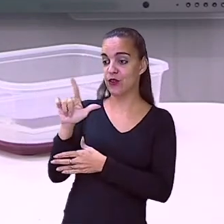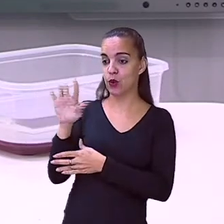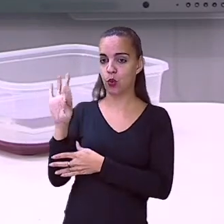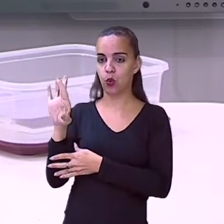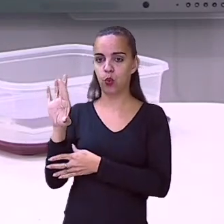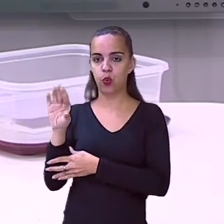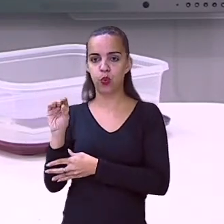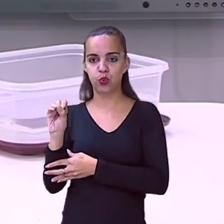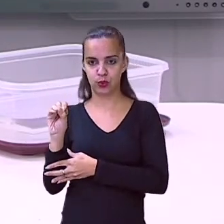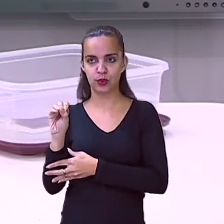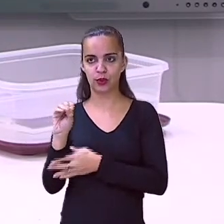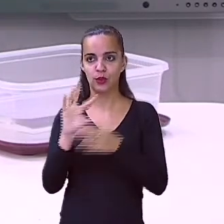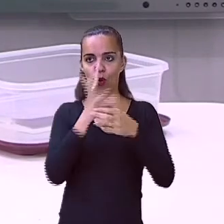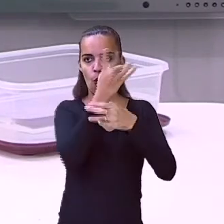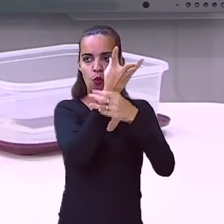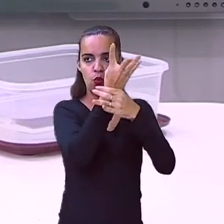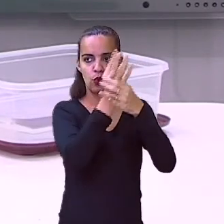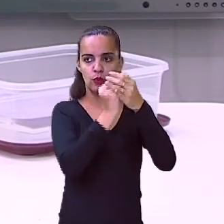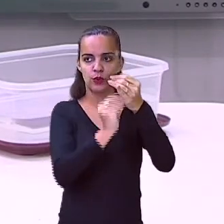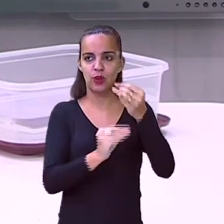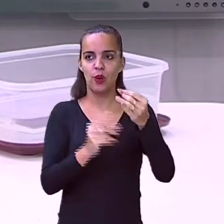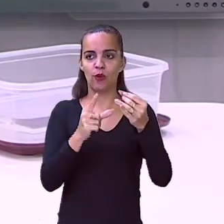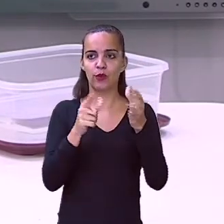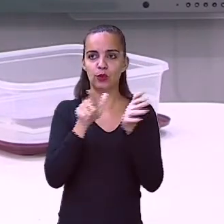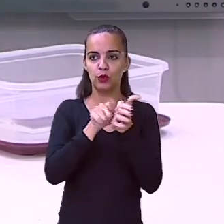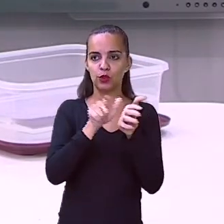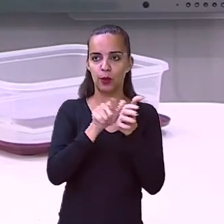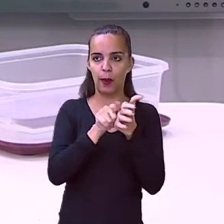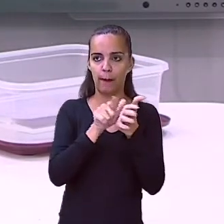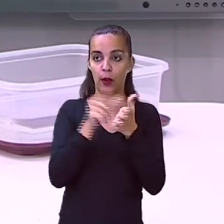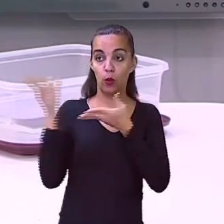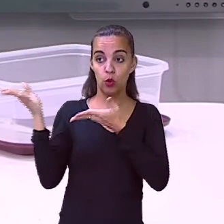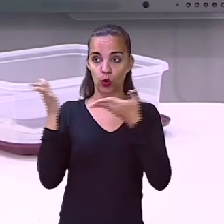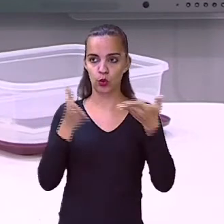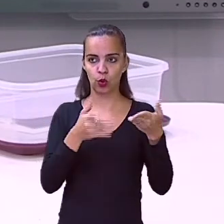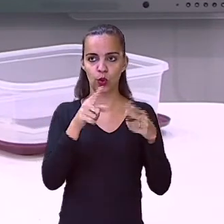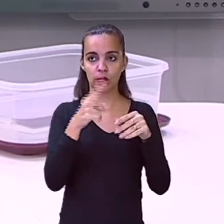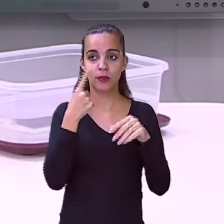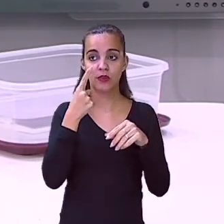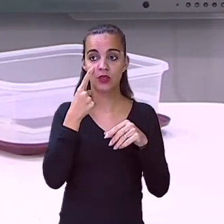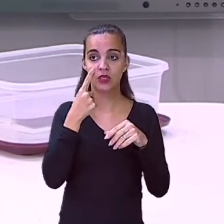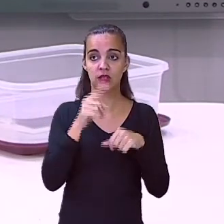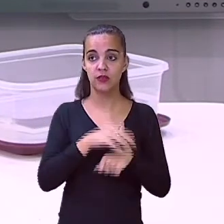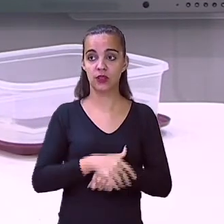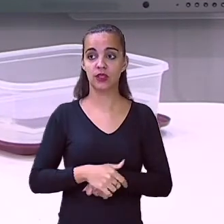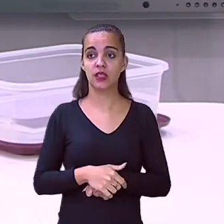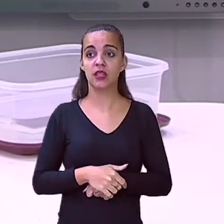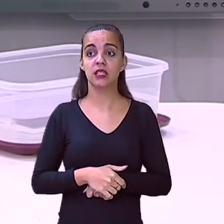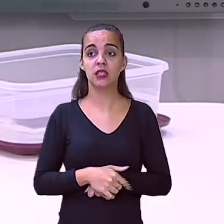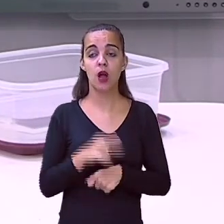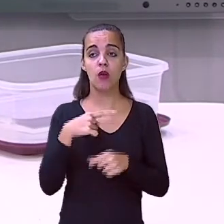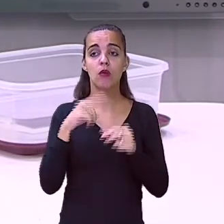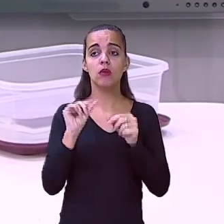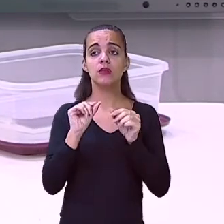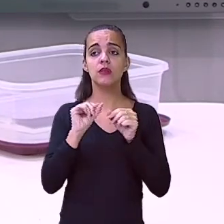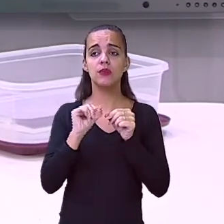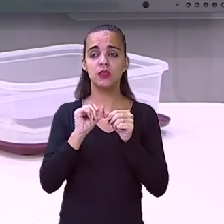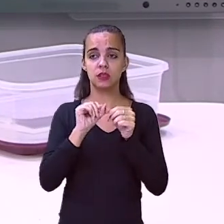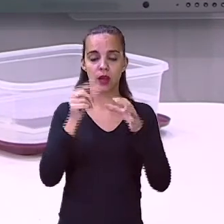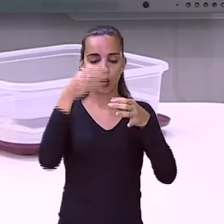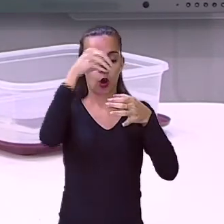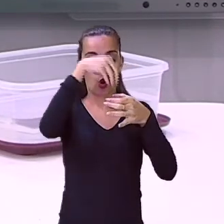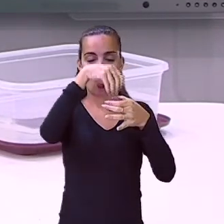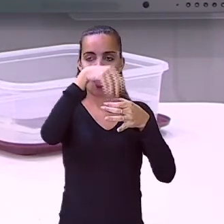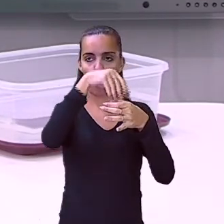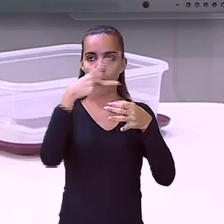esse coador, ele pode ser de papel, eu trouxe aqui um de papel, pode ser de tecido, e você